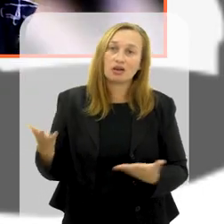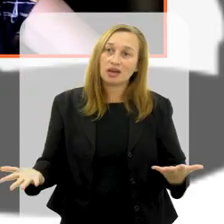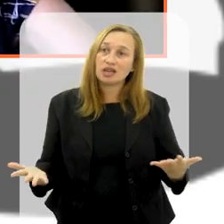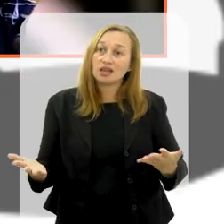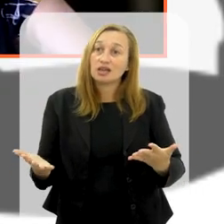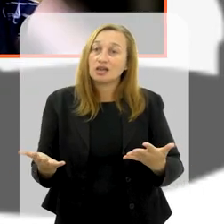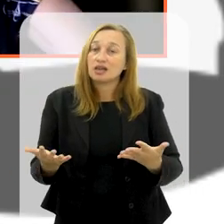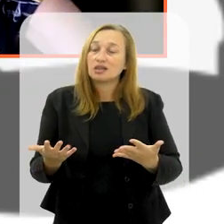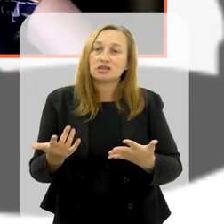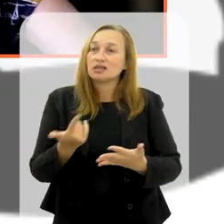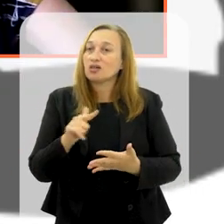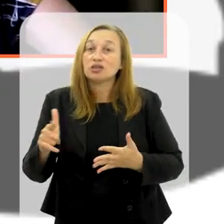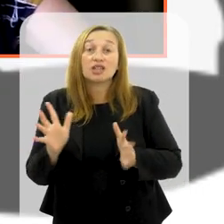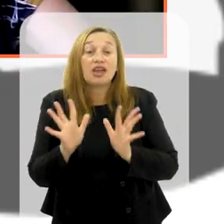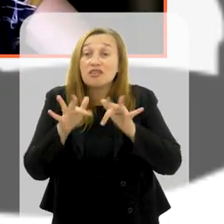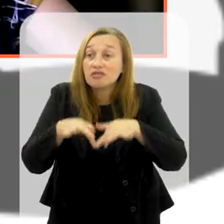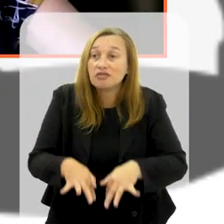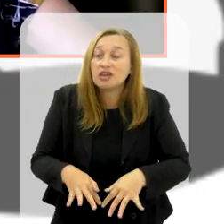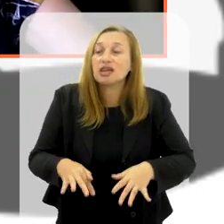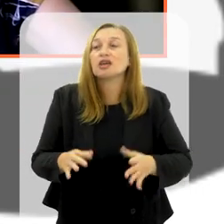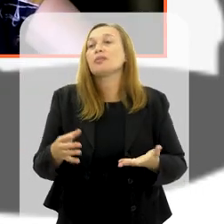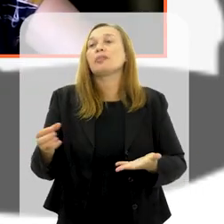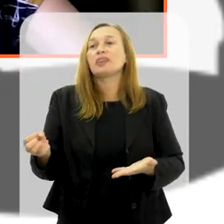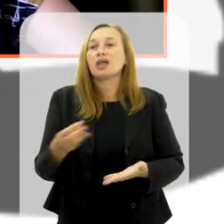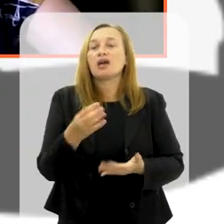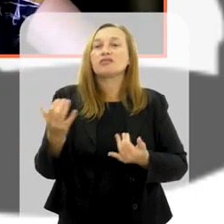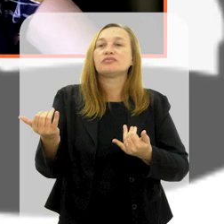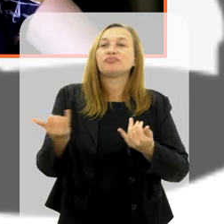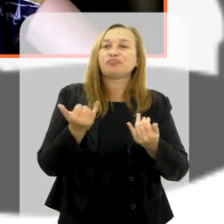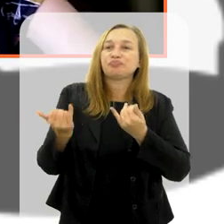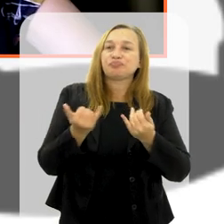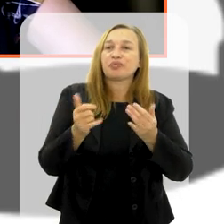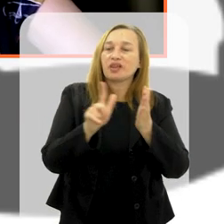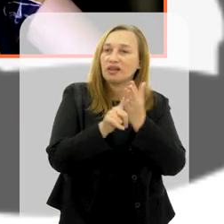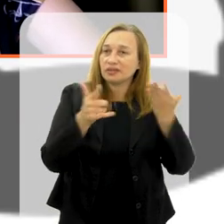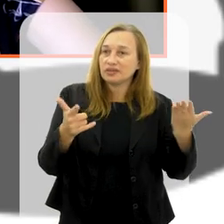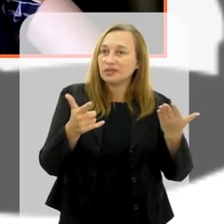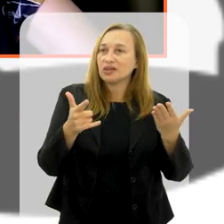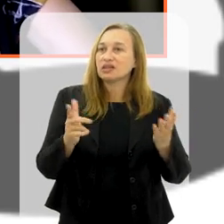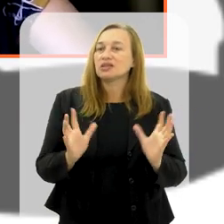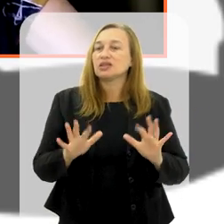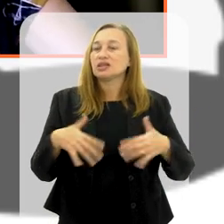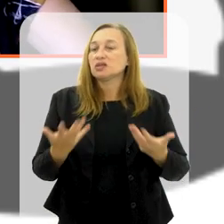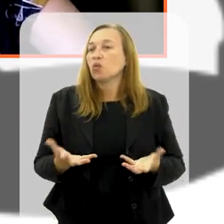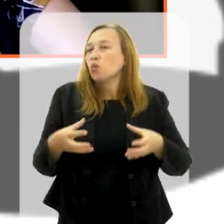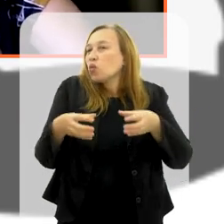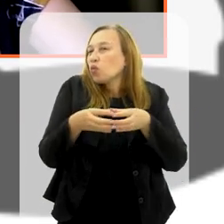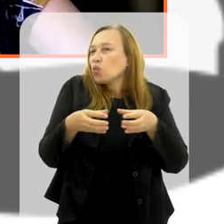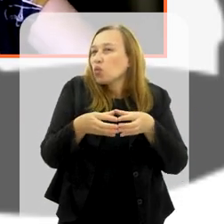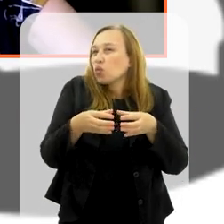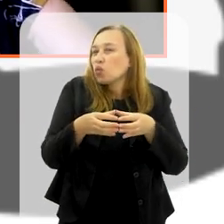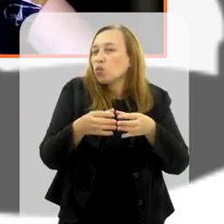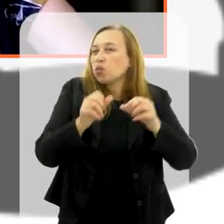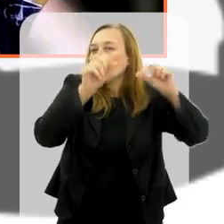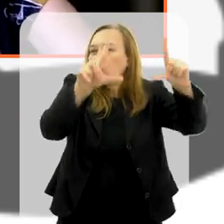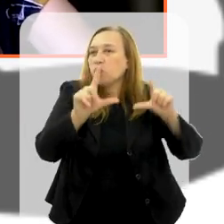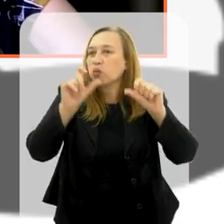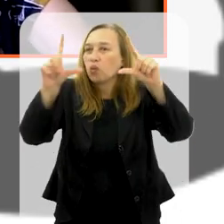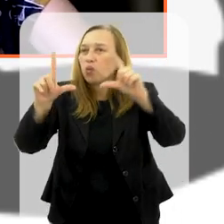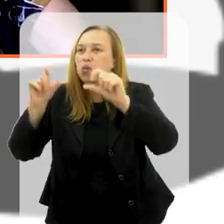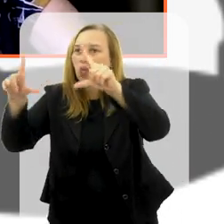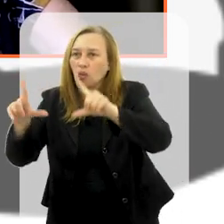como não tem fim. E aí, recentemente, no jornal... São concomitantes, ou seja, vai haver